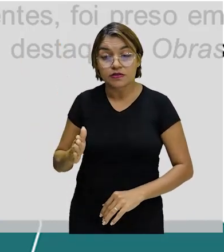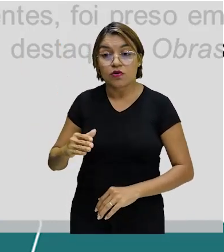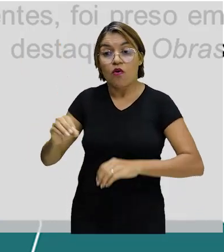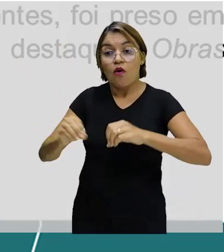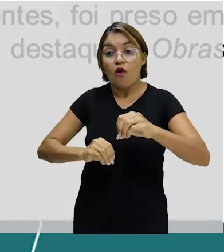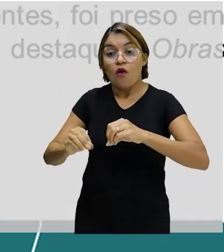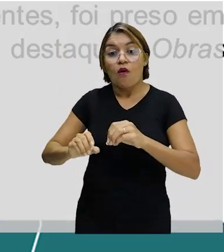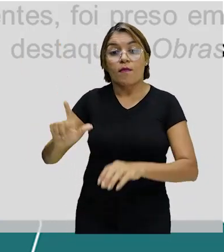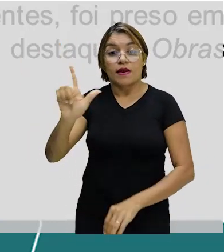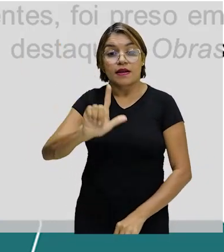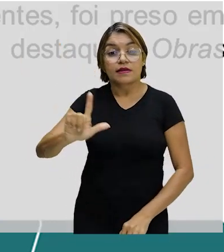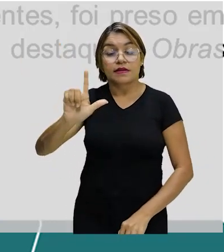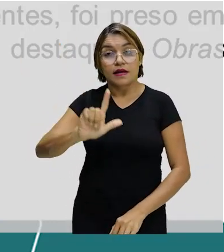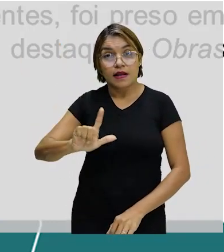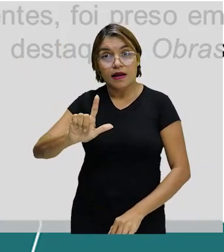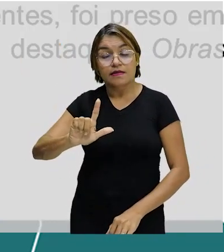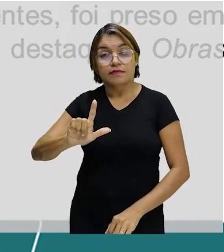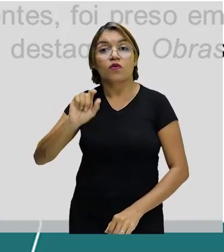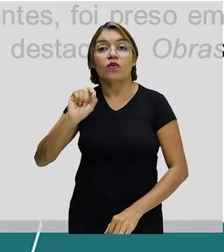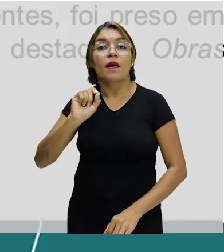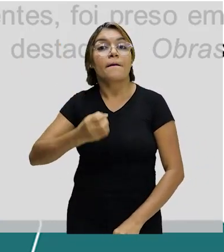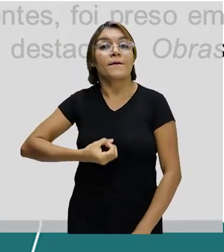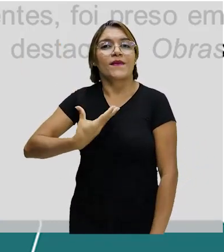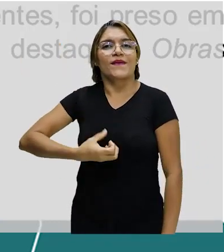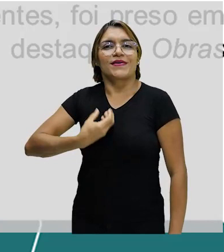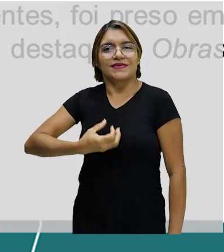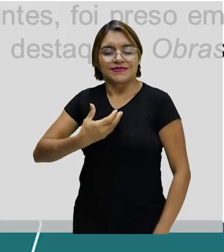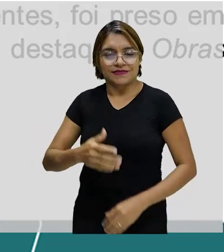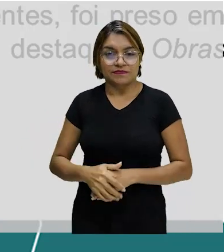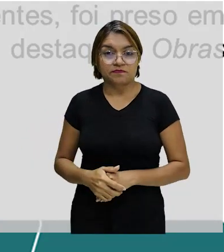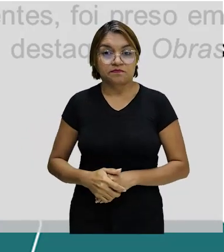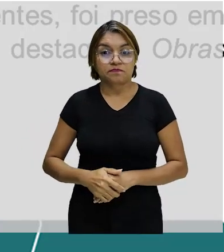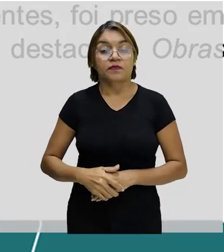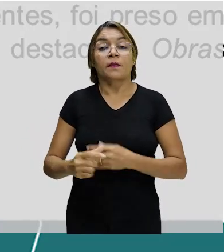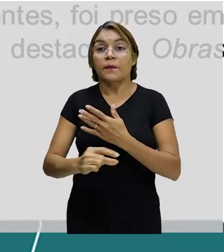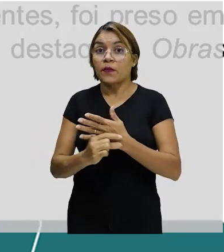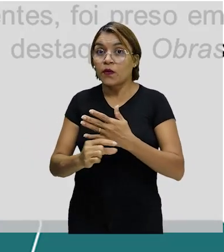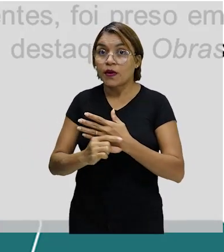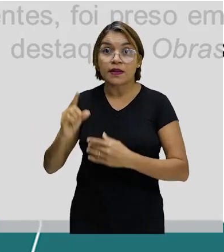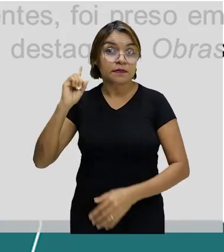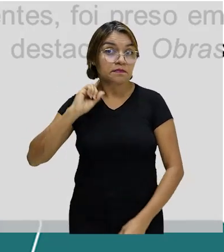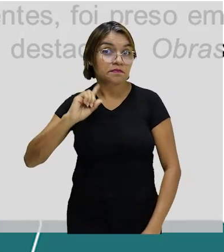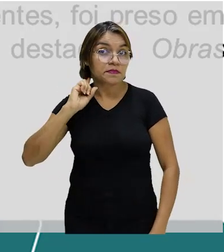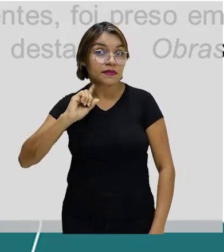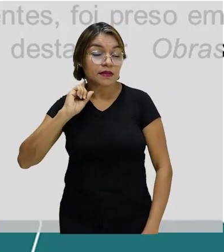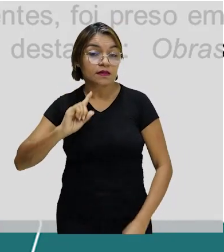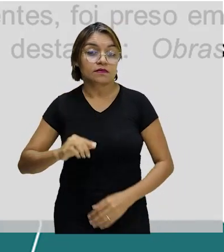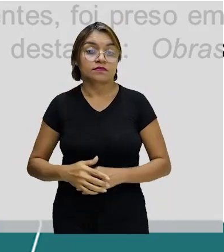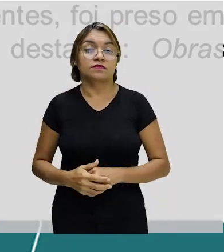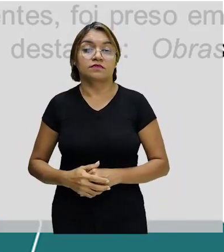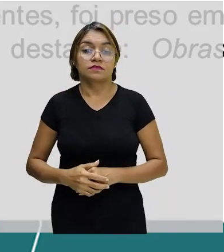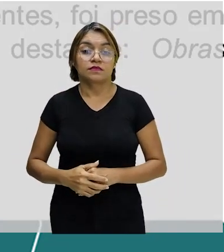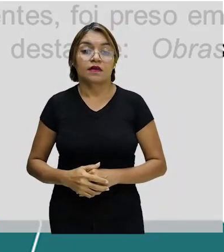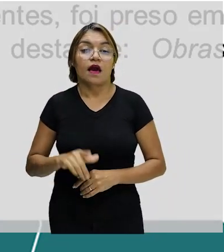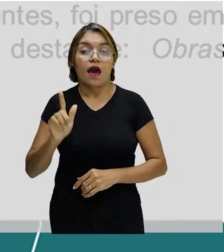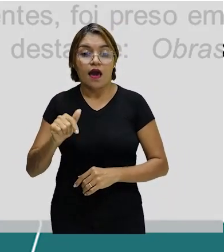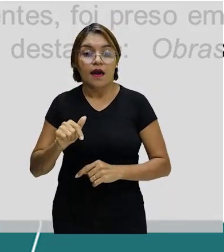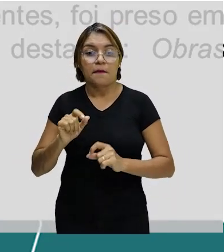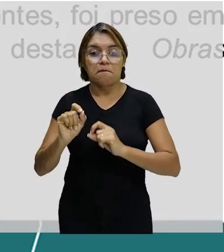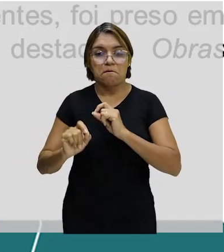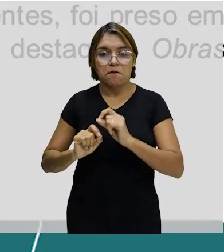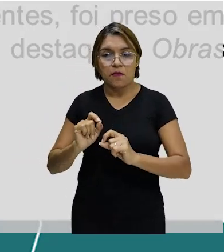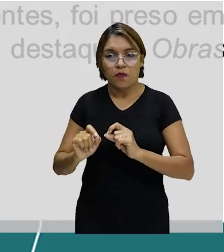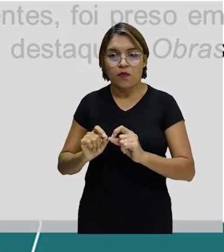mais precisamente a poesia. O poeta mineiro, em seus textos, aborda elementos locais, descrevendo paisagens